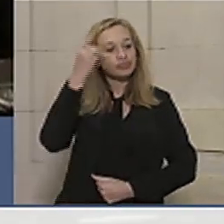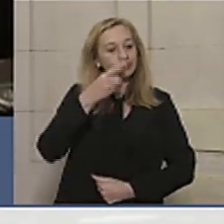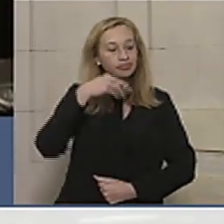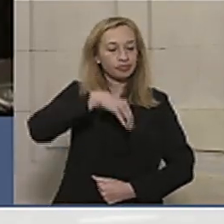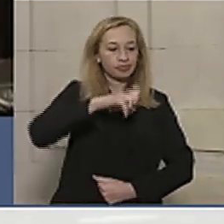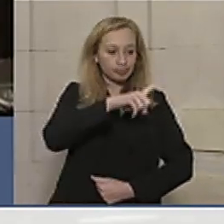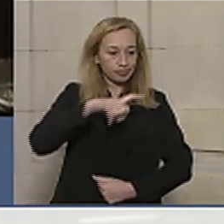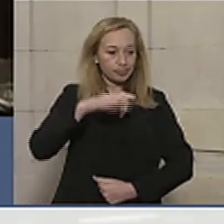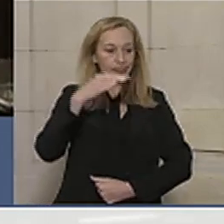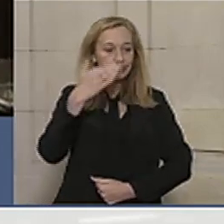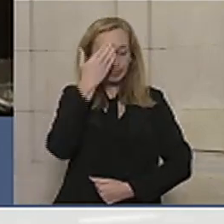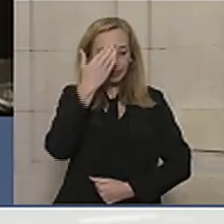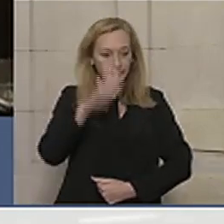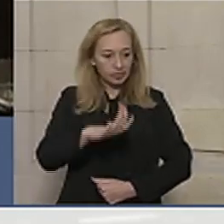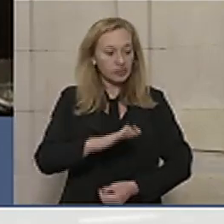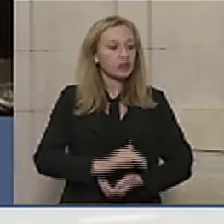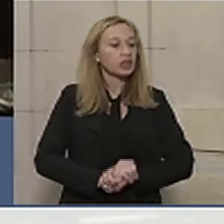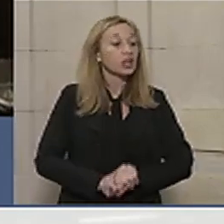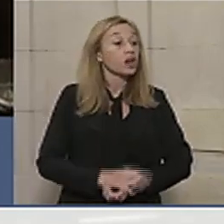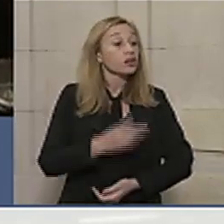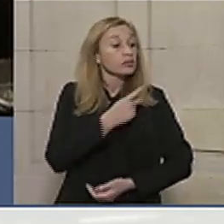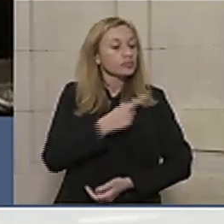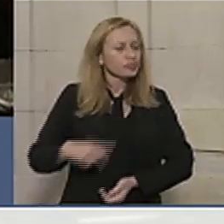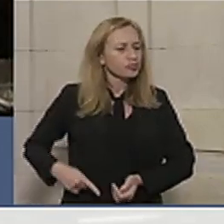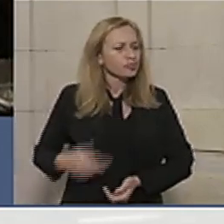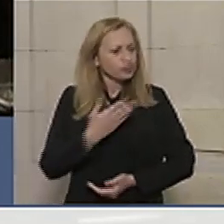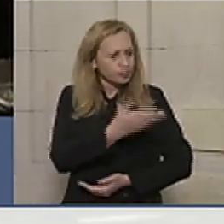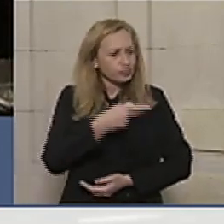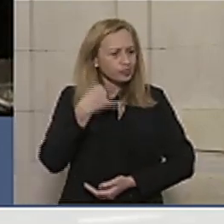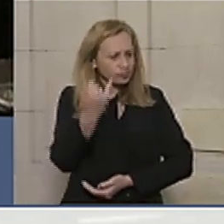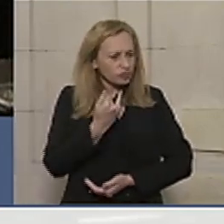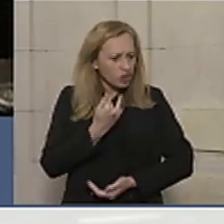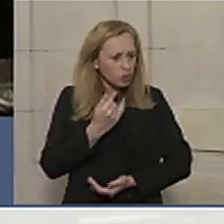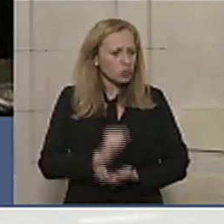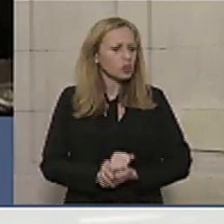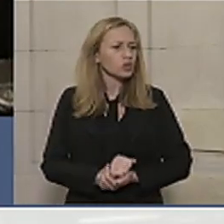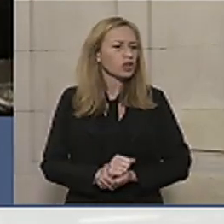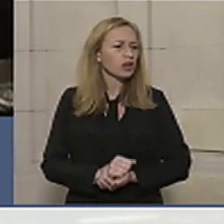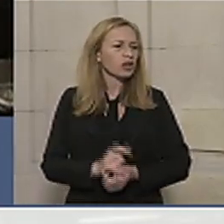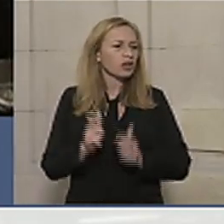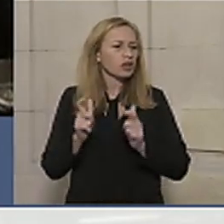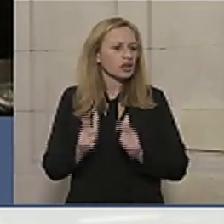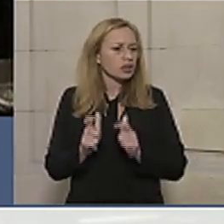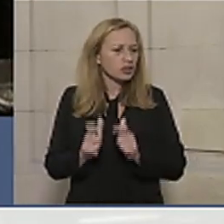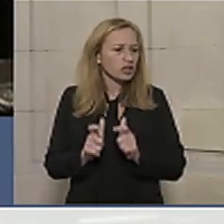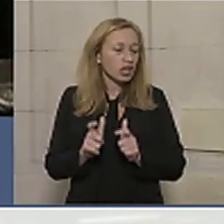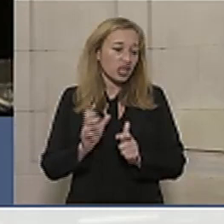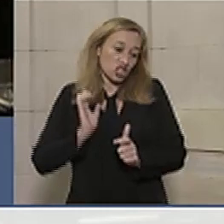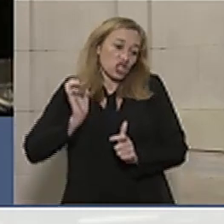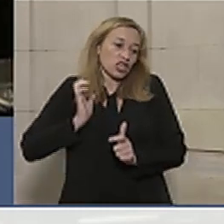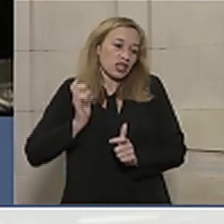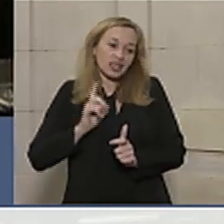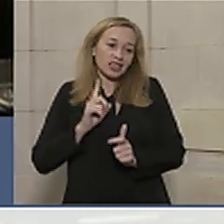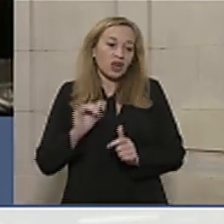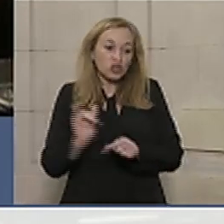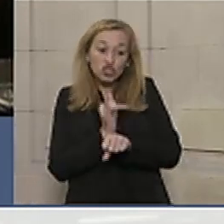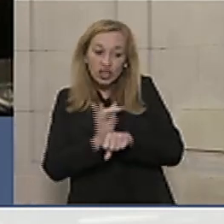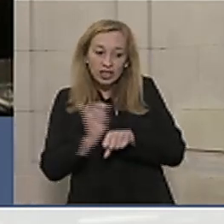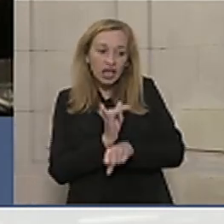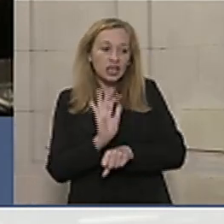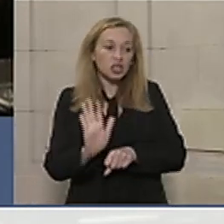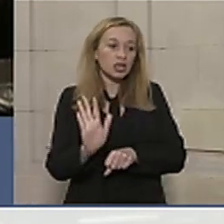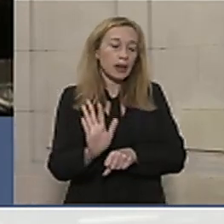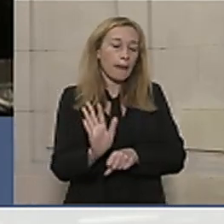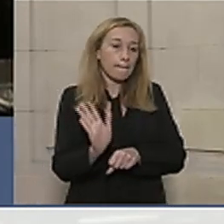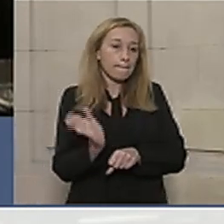sessão. Presidente, eu realmente, como você falou, né, uma região não rica, mas uma região estratégica, digamos assim,